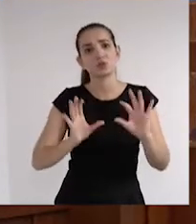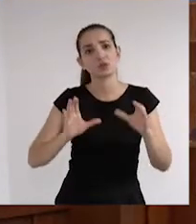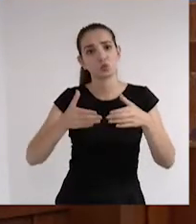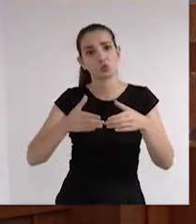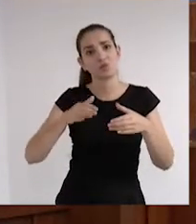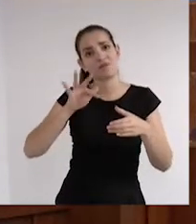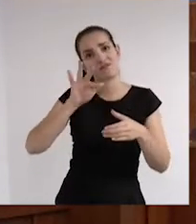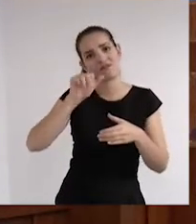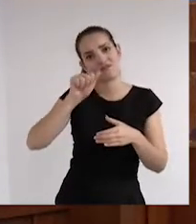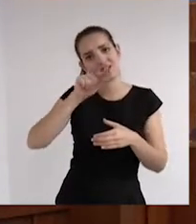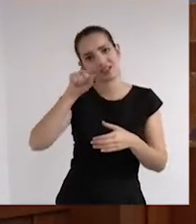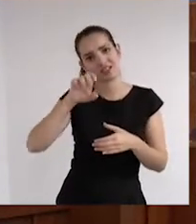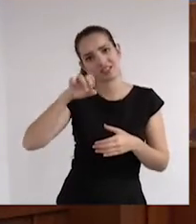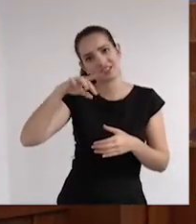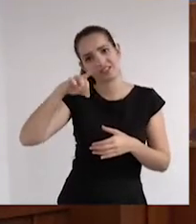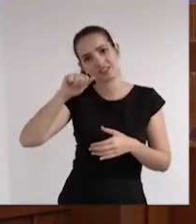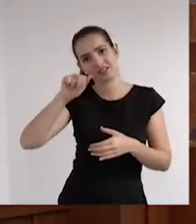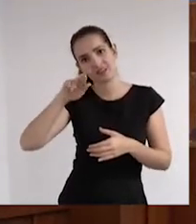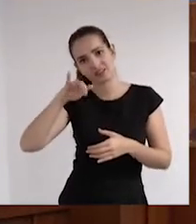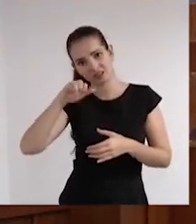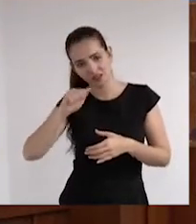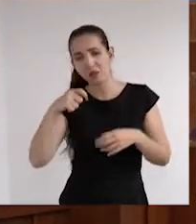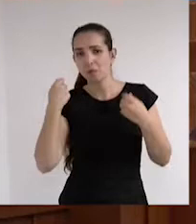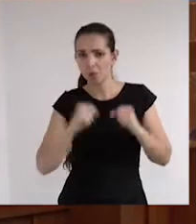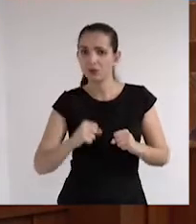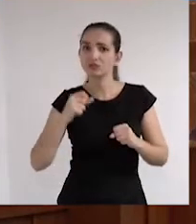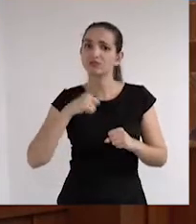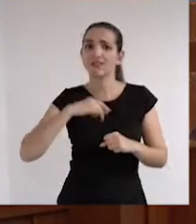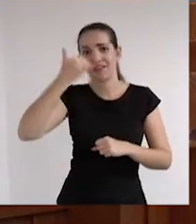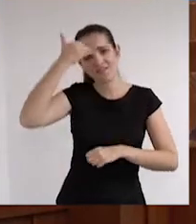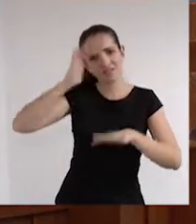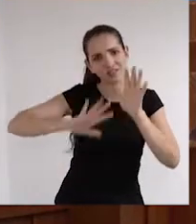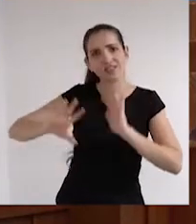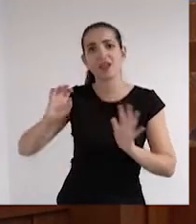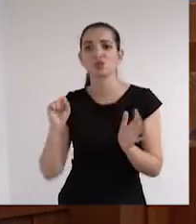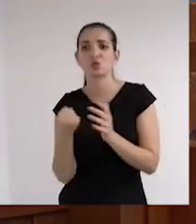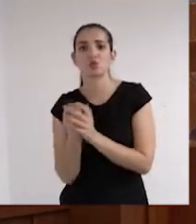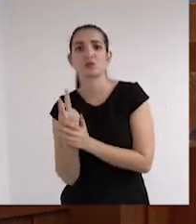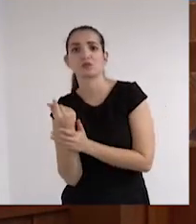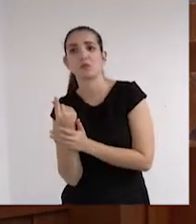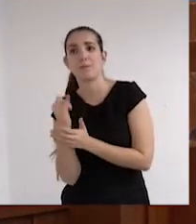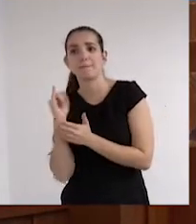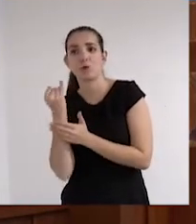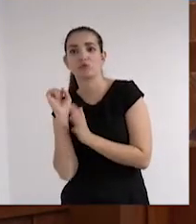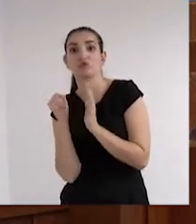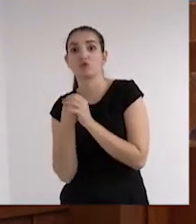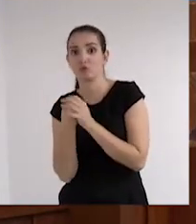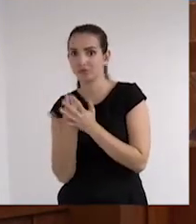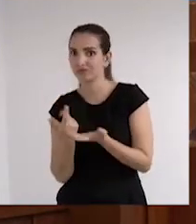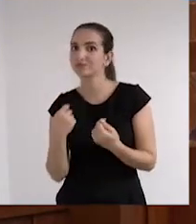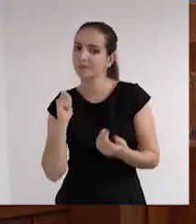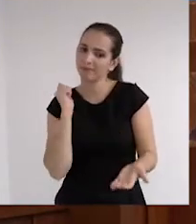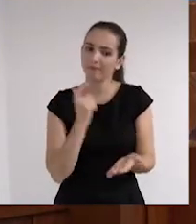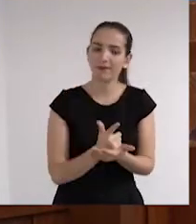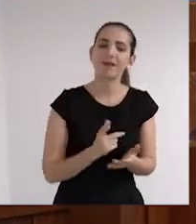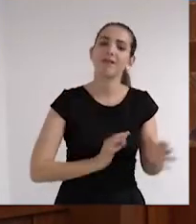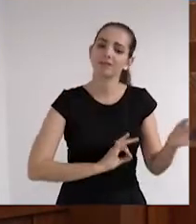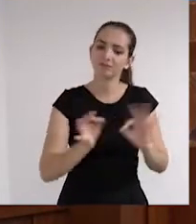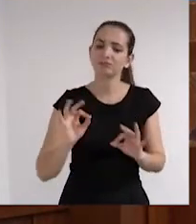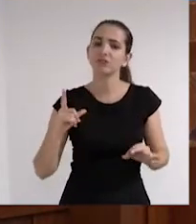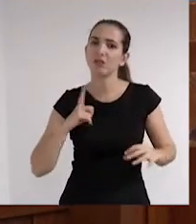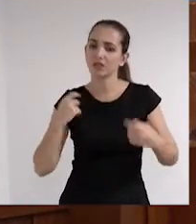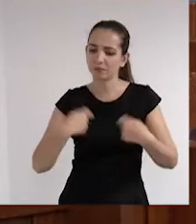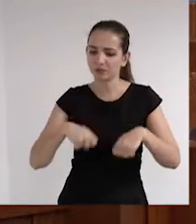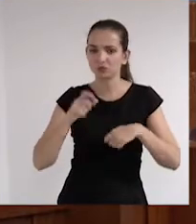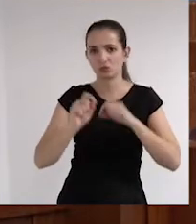está a serviço do Estado, que possa combater a evasão, que possa combater a sonegação fiscal, que possa atender às necessidades que o